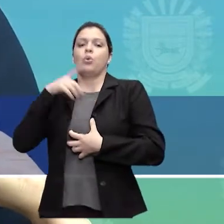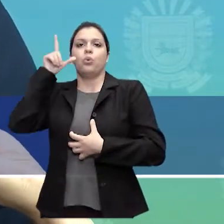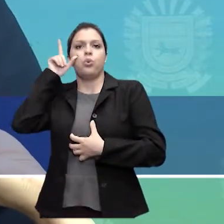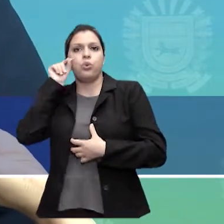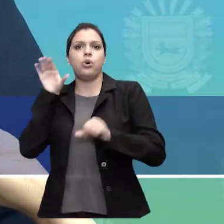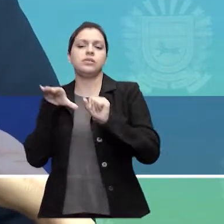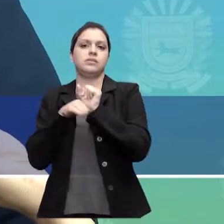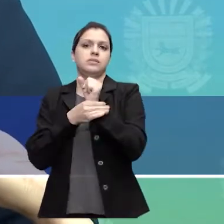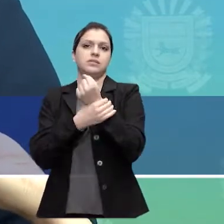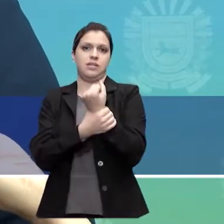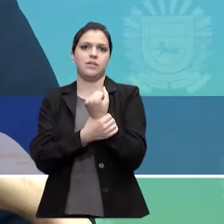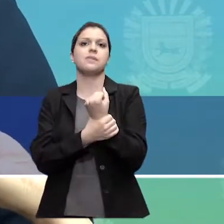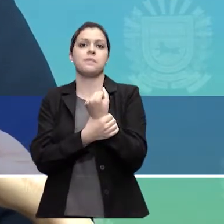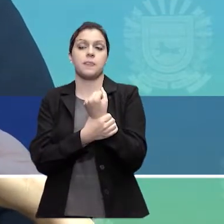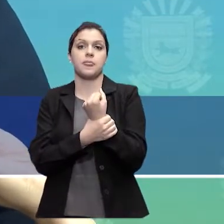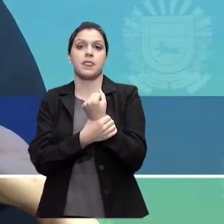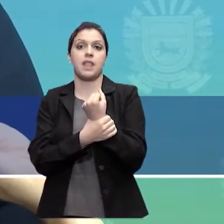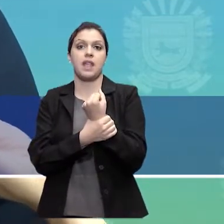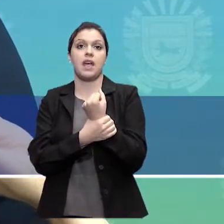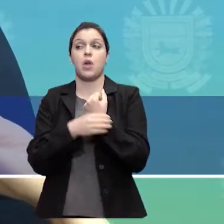bolsa, eu acho que ela se sente mais